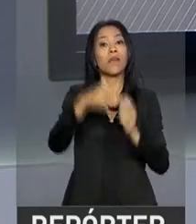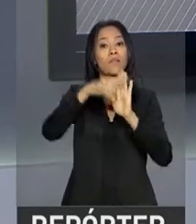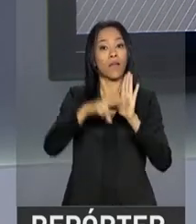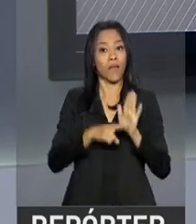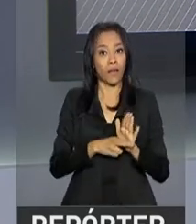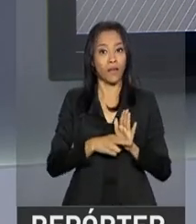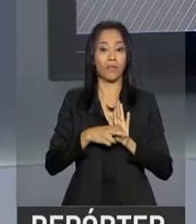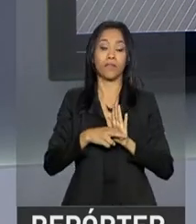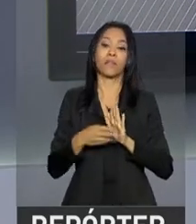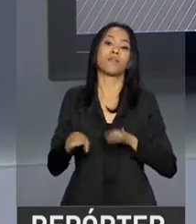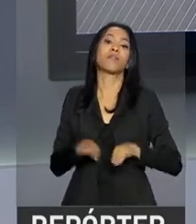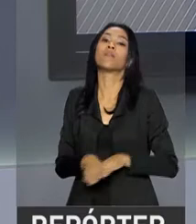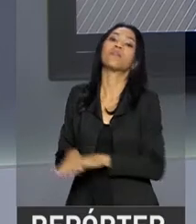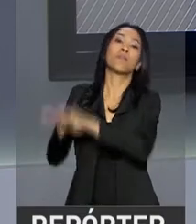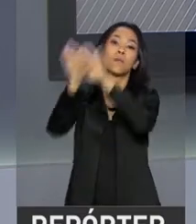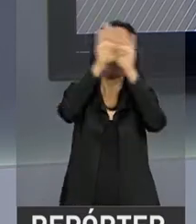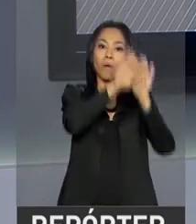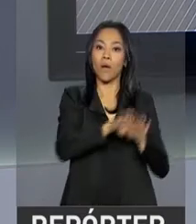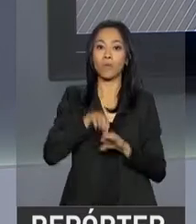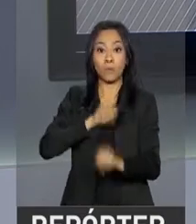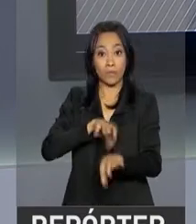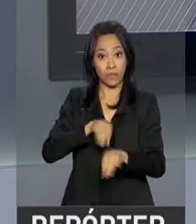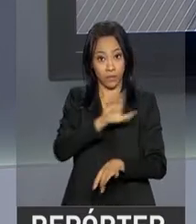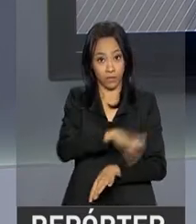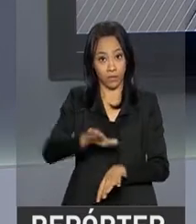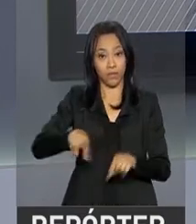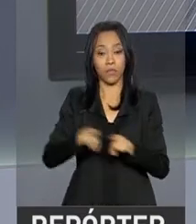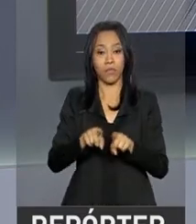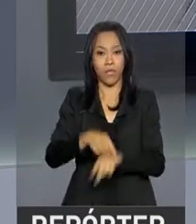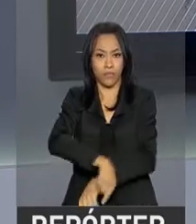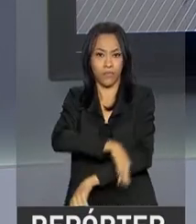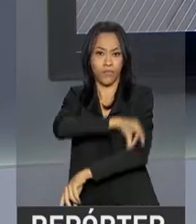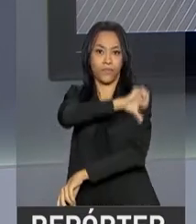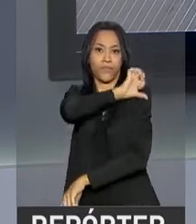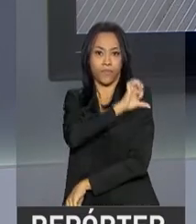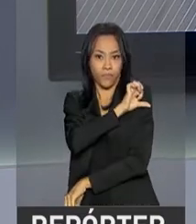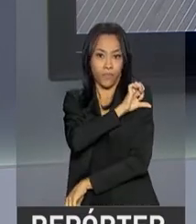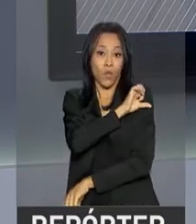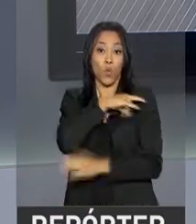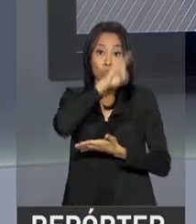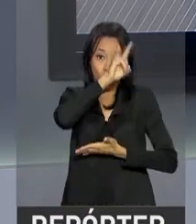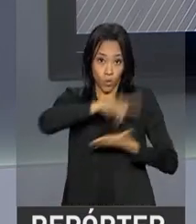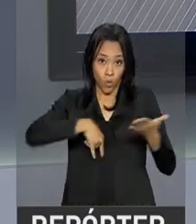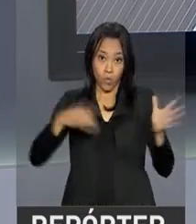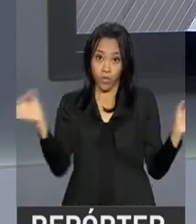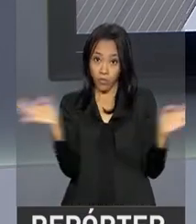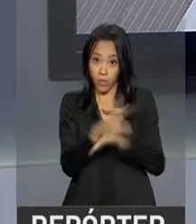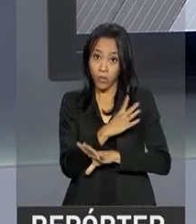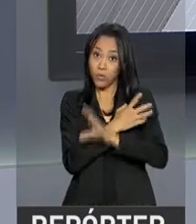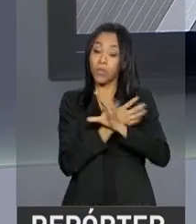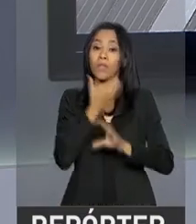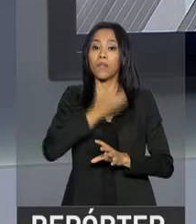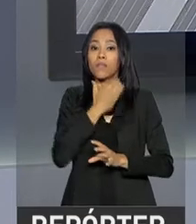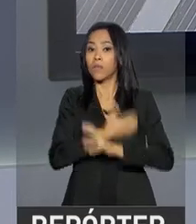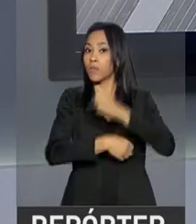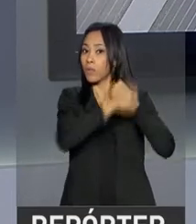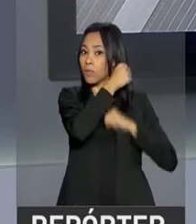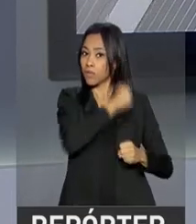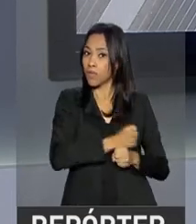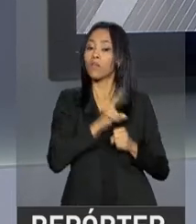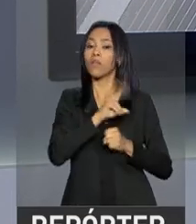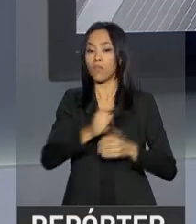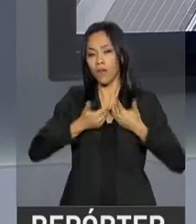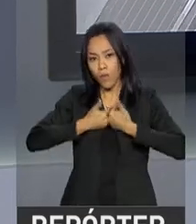curricular da educação infantil e do ensino fundamental o documento foi finalizado em dezembro do ano passado e deve ser implantado